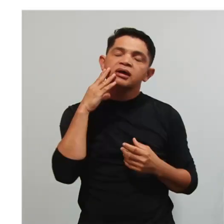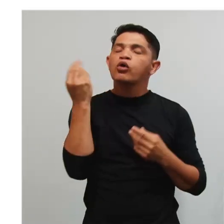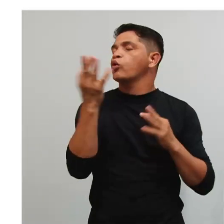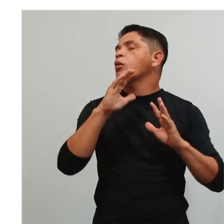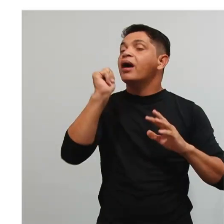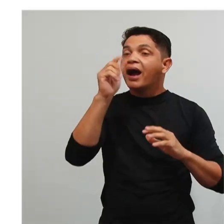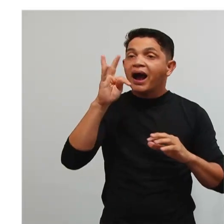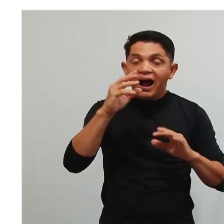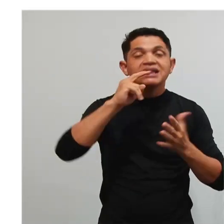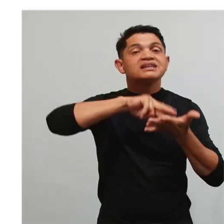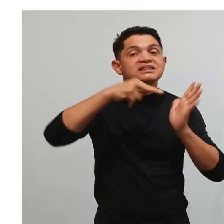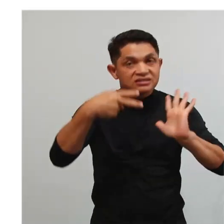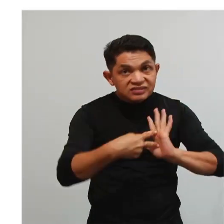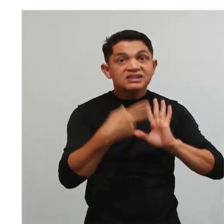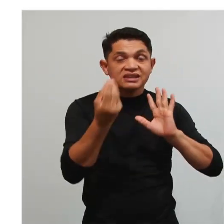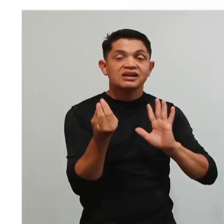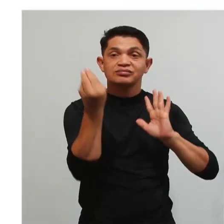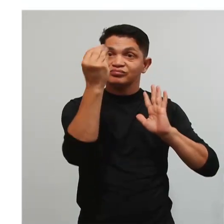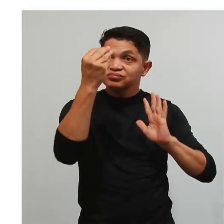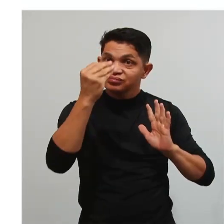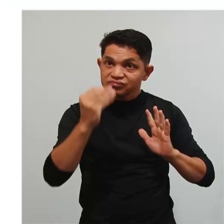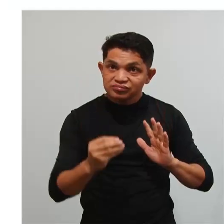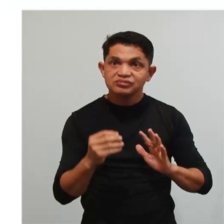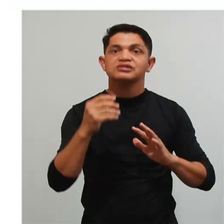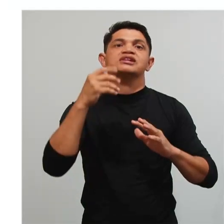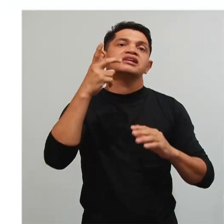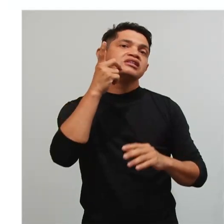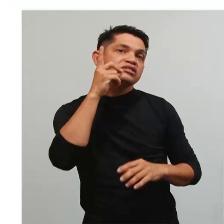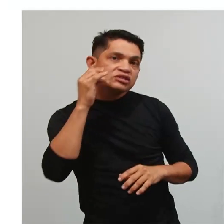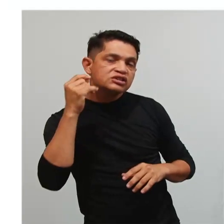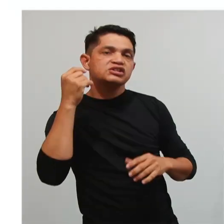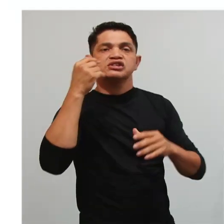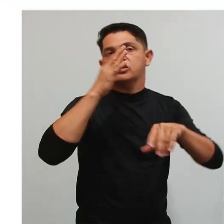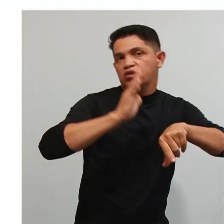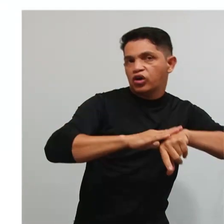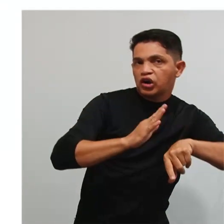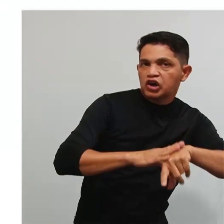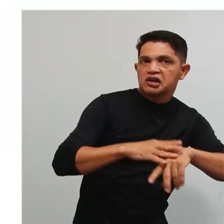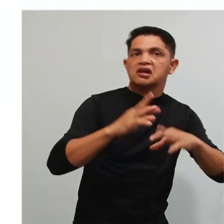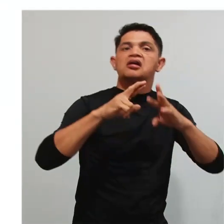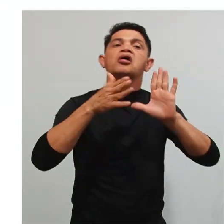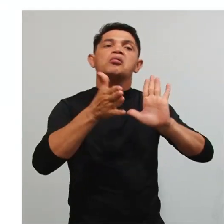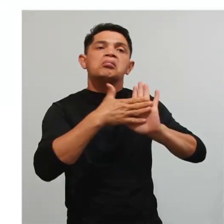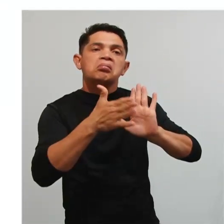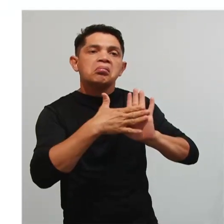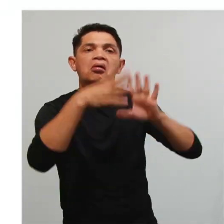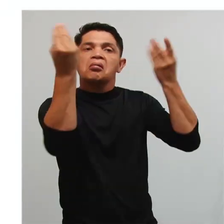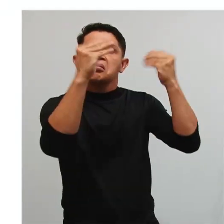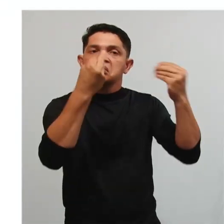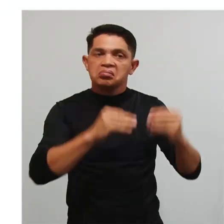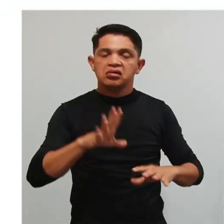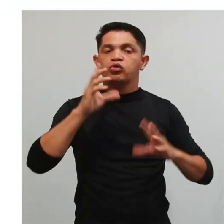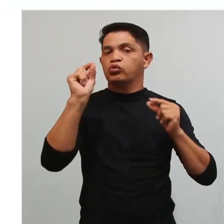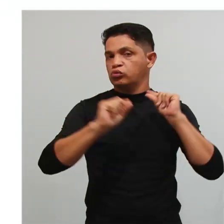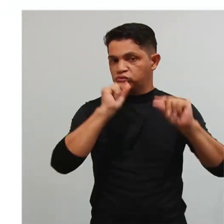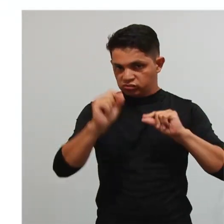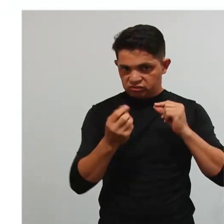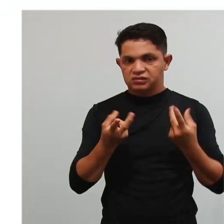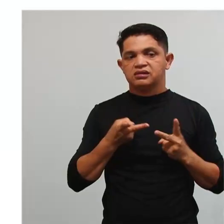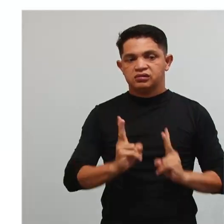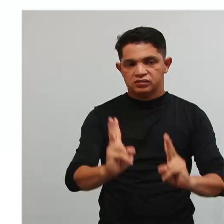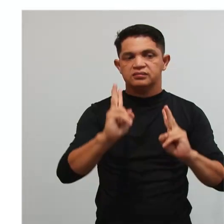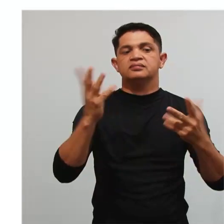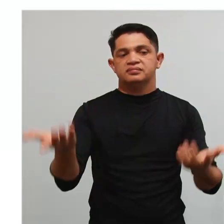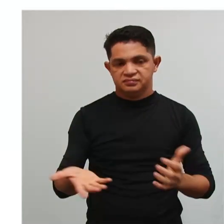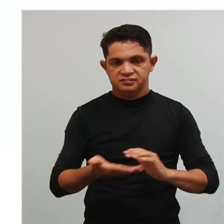numeral cardinal 3, você vai escrever por extenso, né? O 3. Então, assim é que deve ser